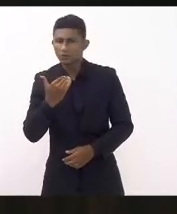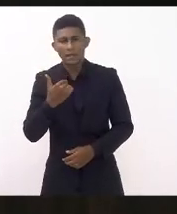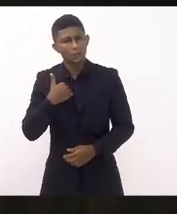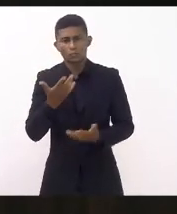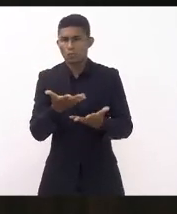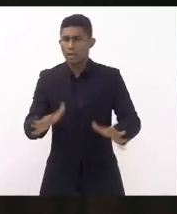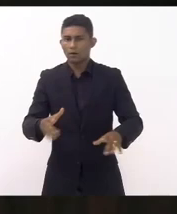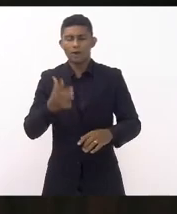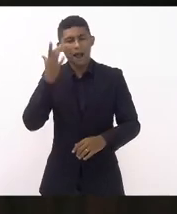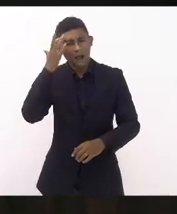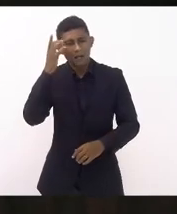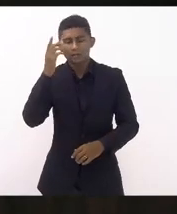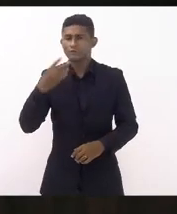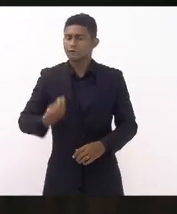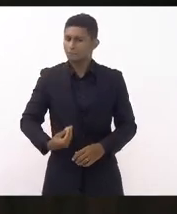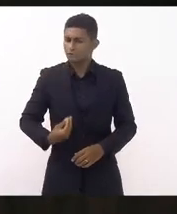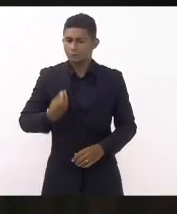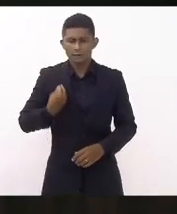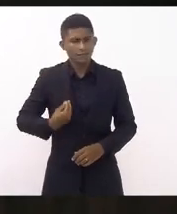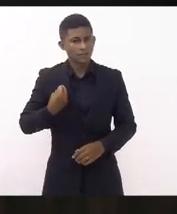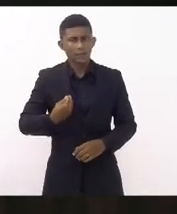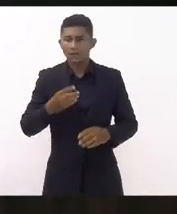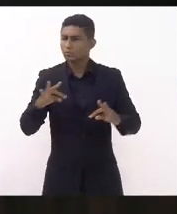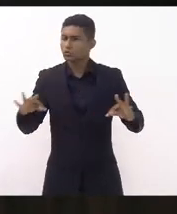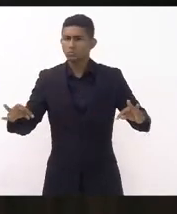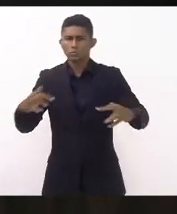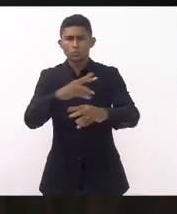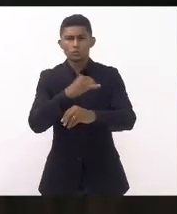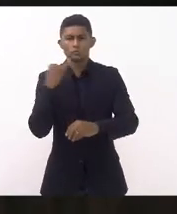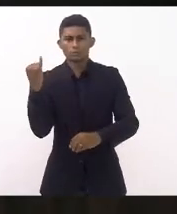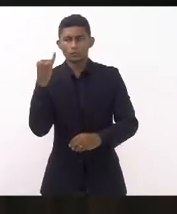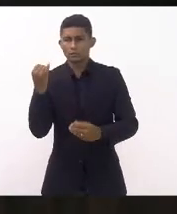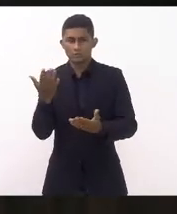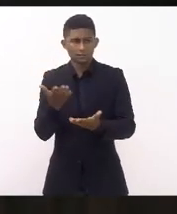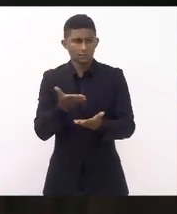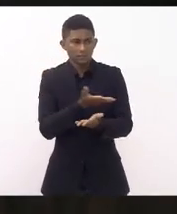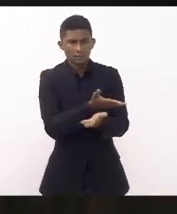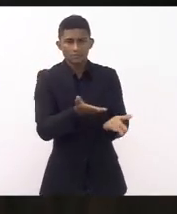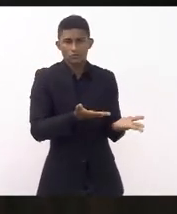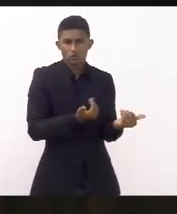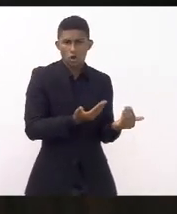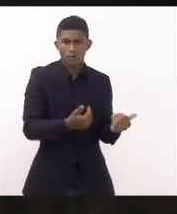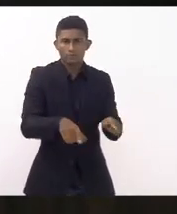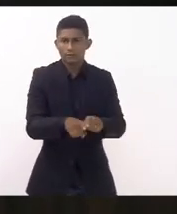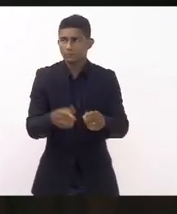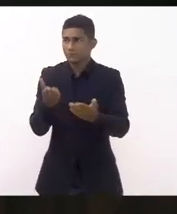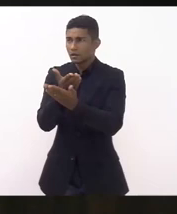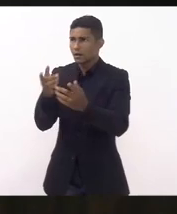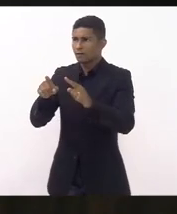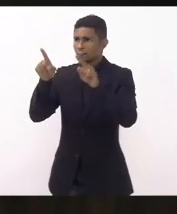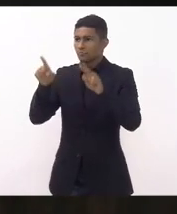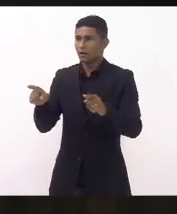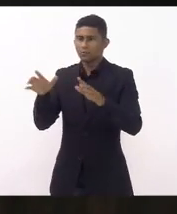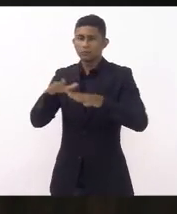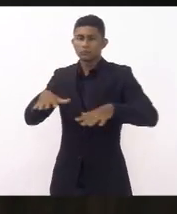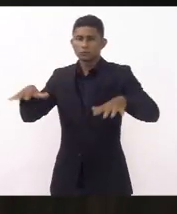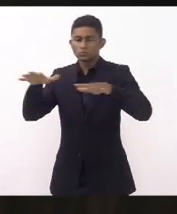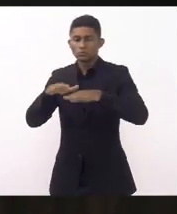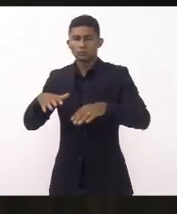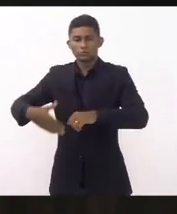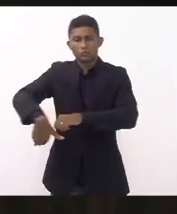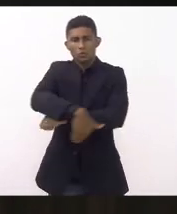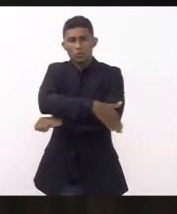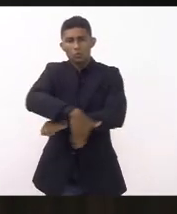mim, importa. A vida dos meninos, mas a vida também dos servidores, que não tem como se defender nas ruas e